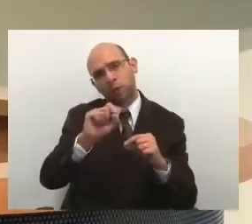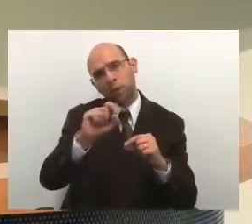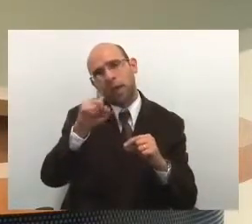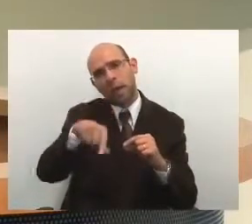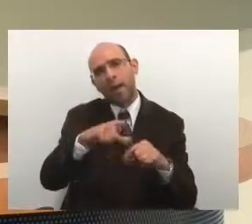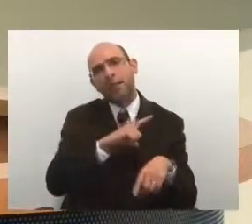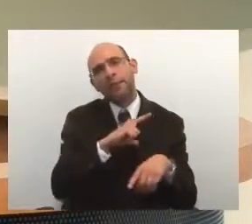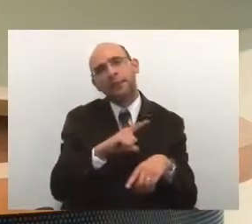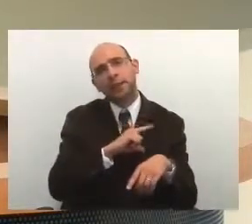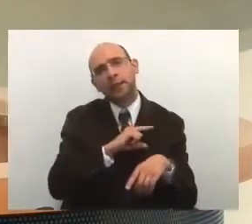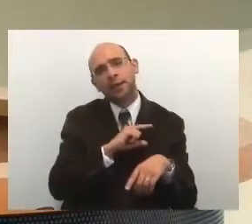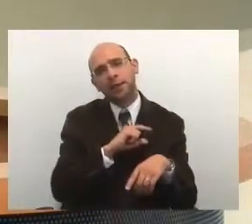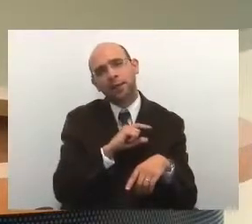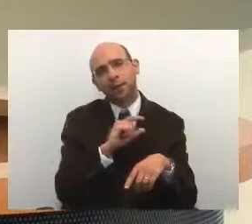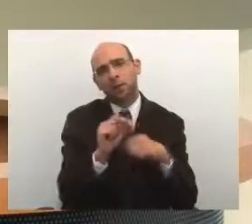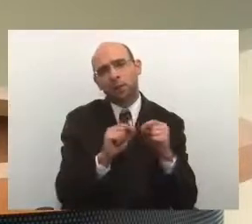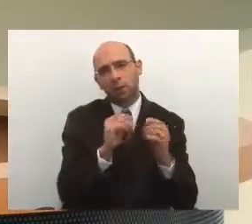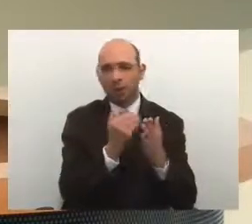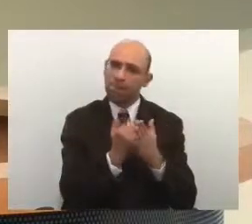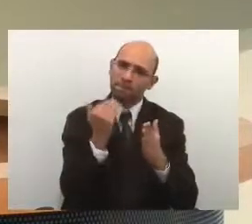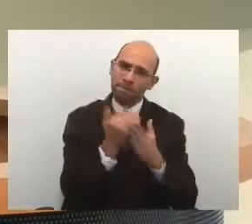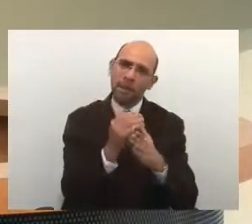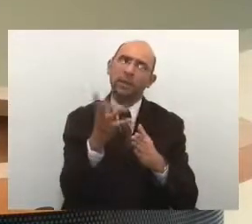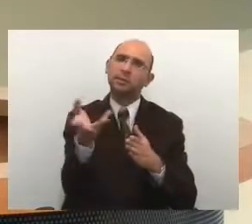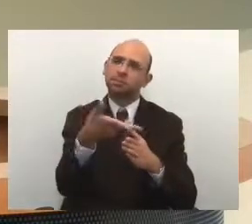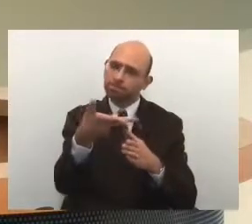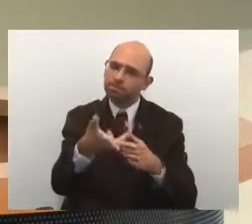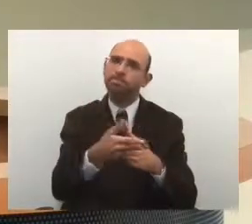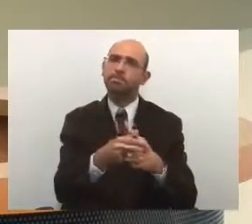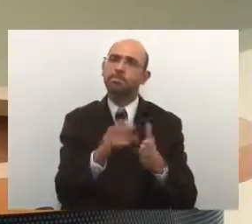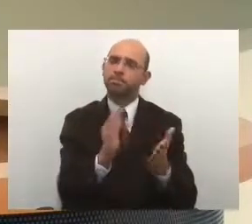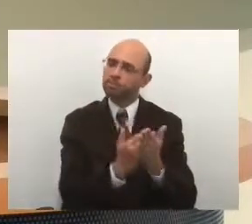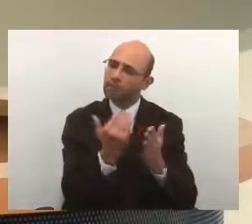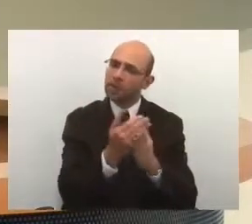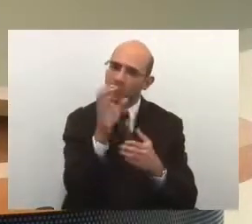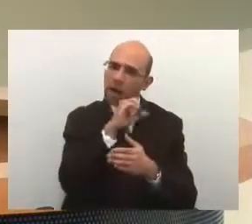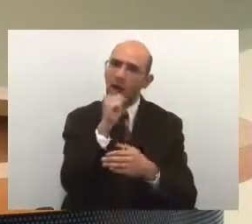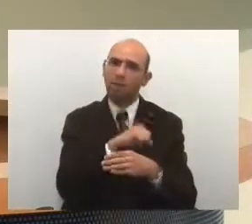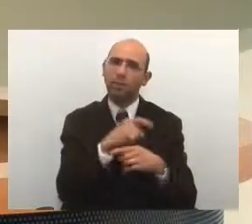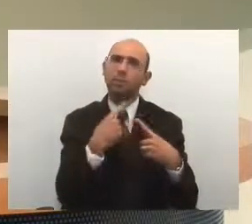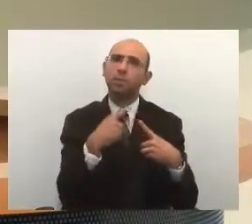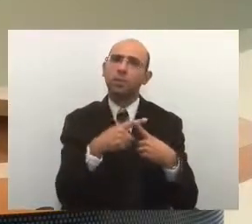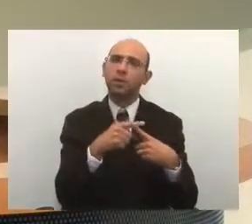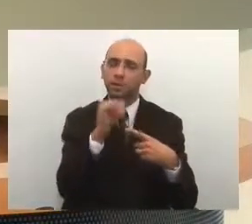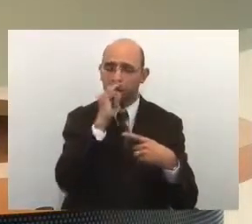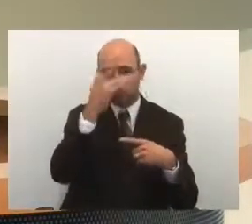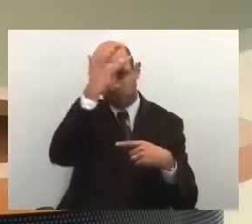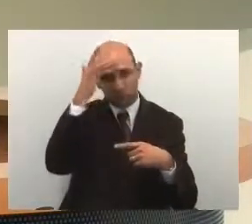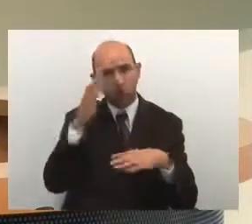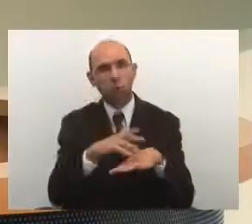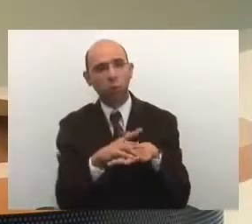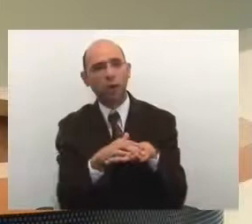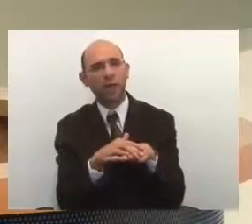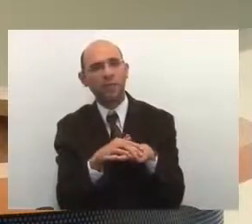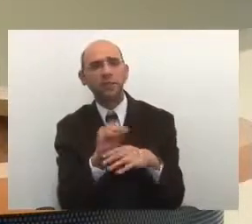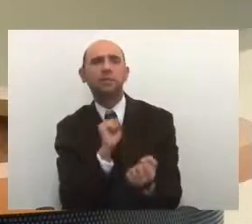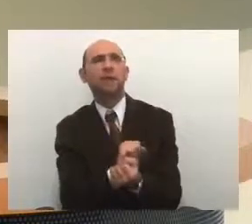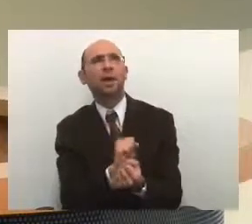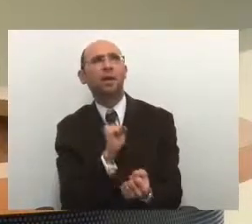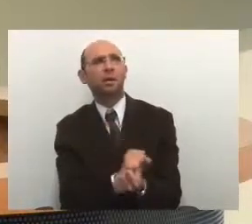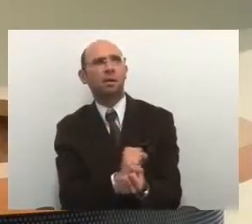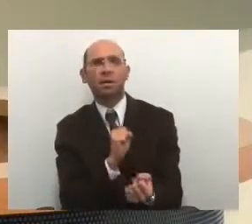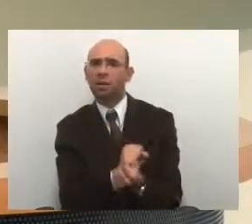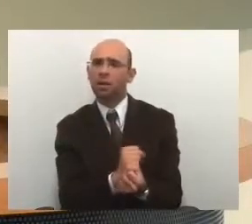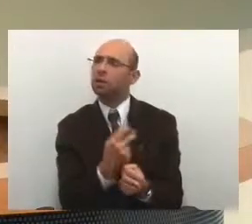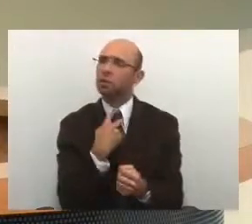haja mais pressa, porque quem está doente não pode esperar. Então, esse